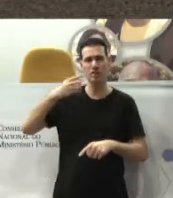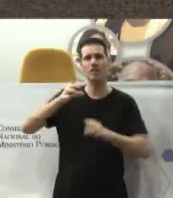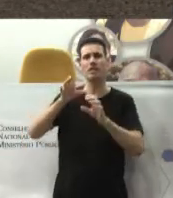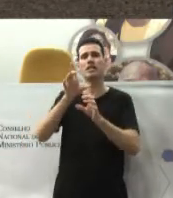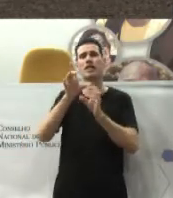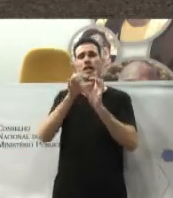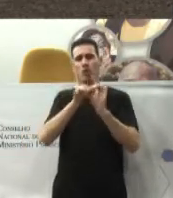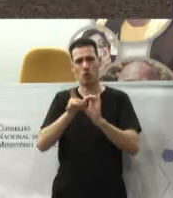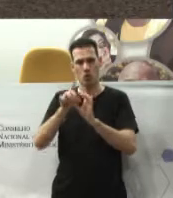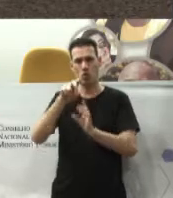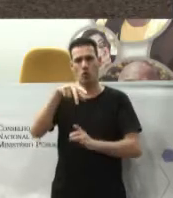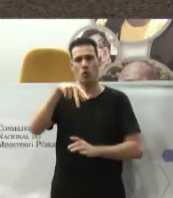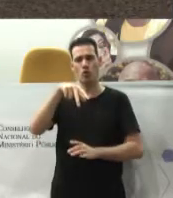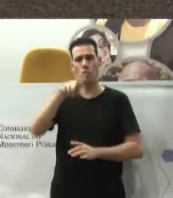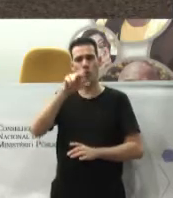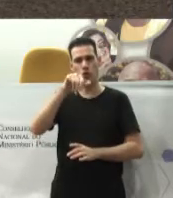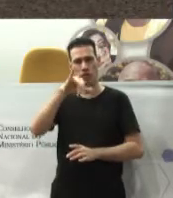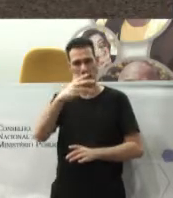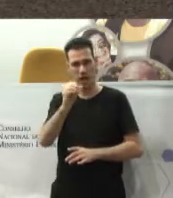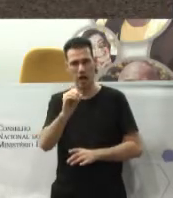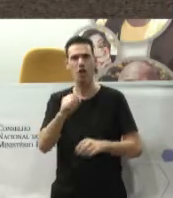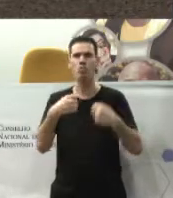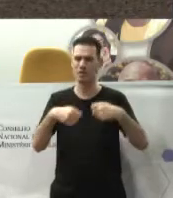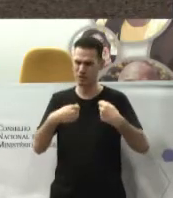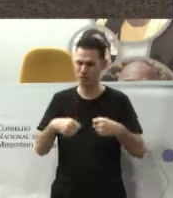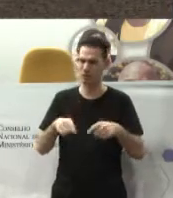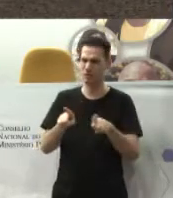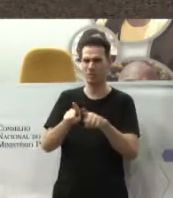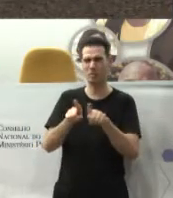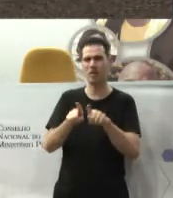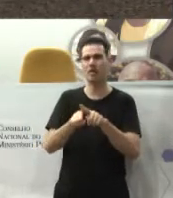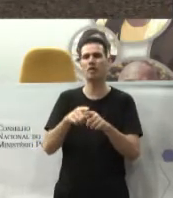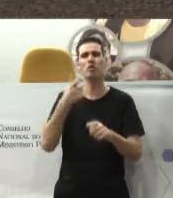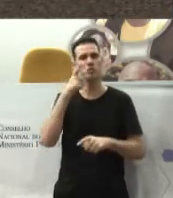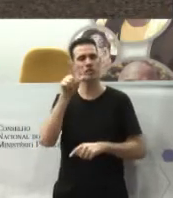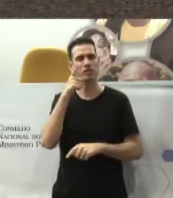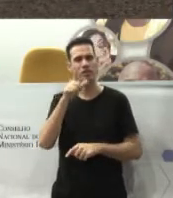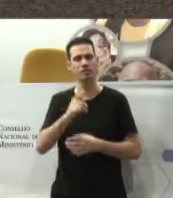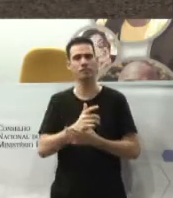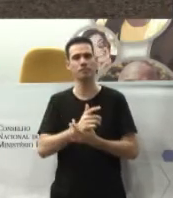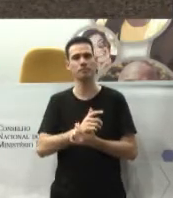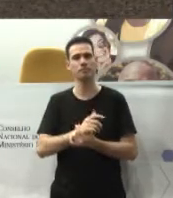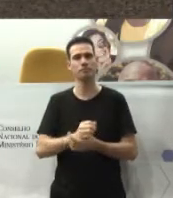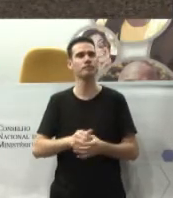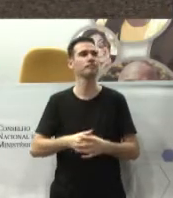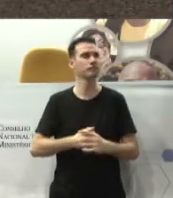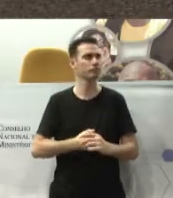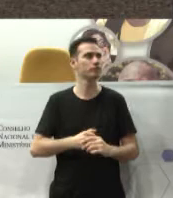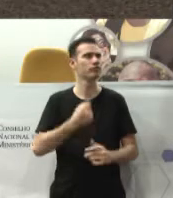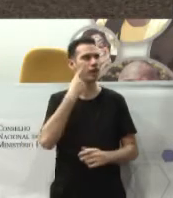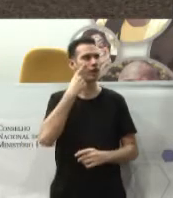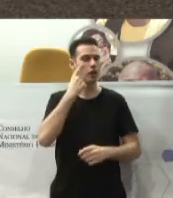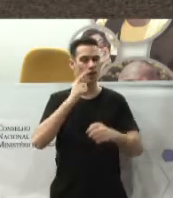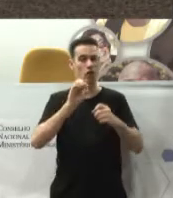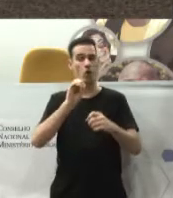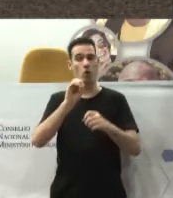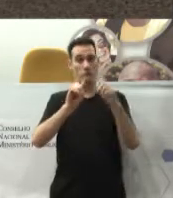procurar em Brasília autorização para firmar esse negócio processual. Ele foi firmado em outubro de